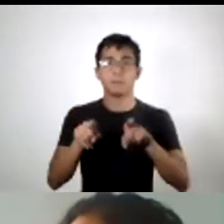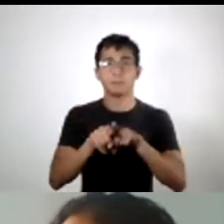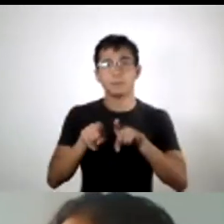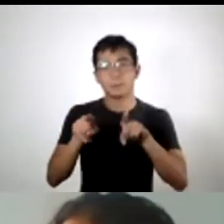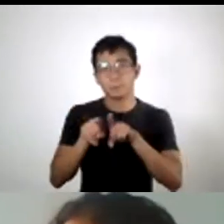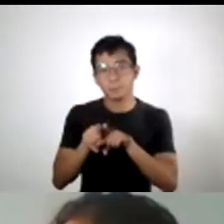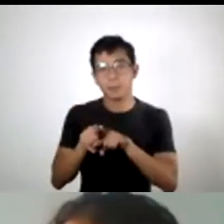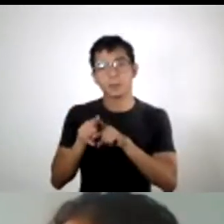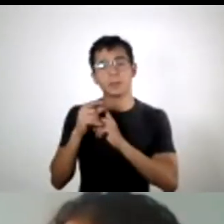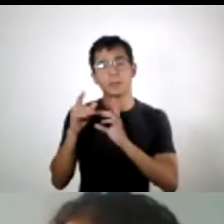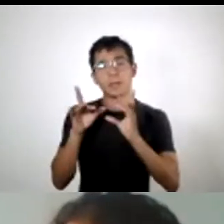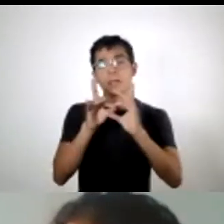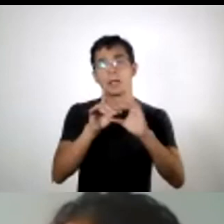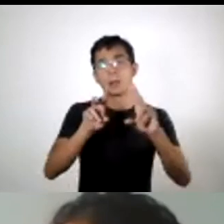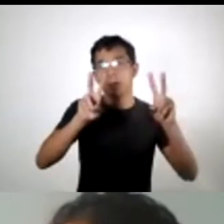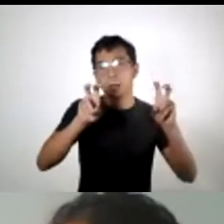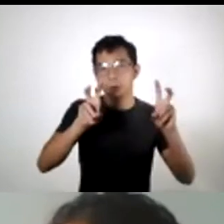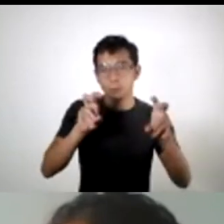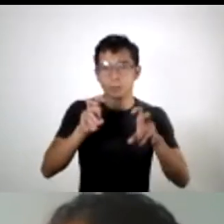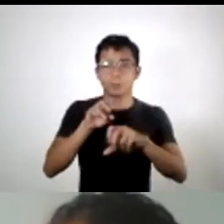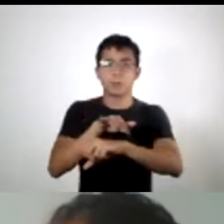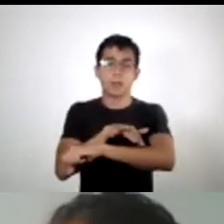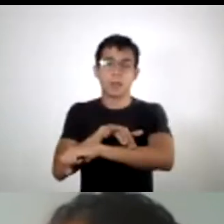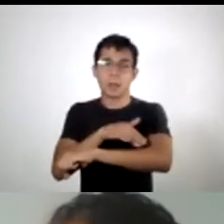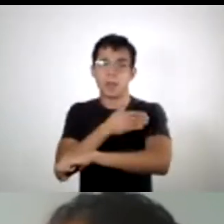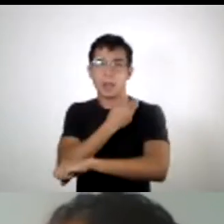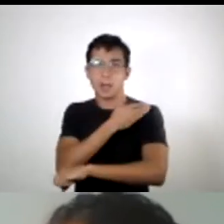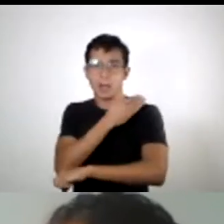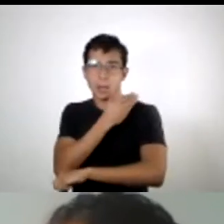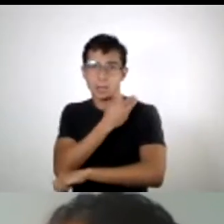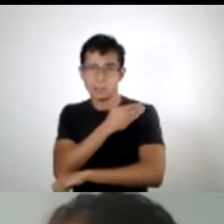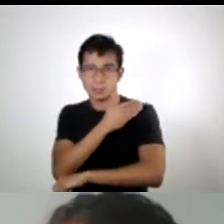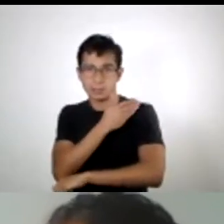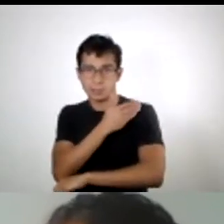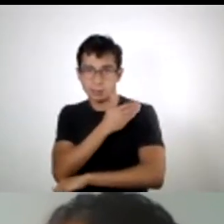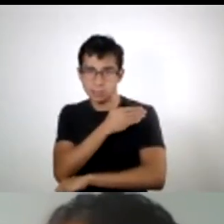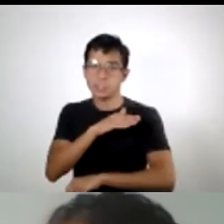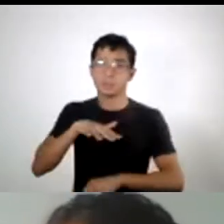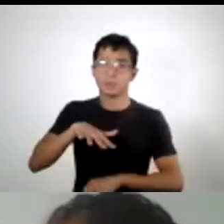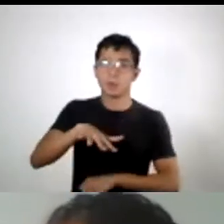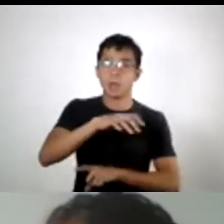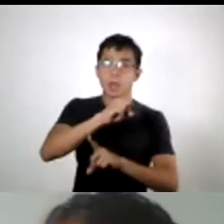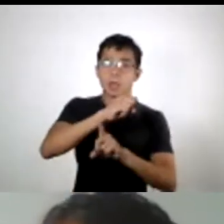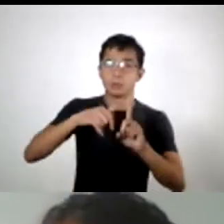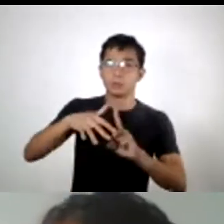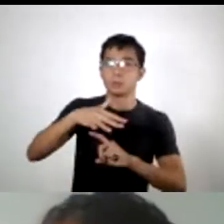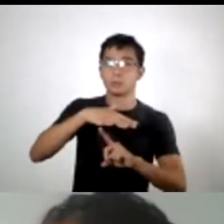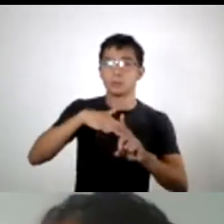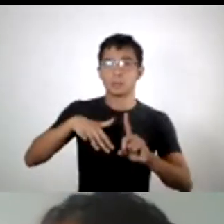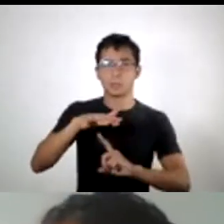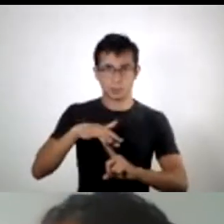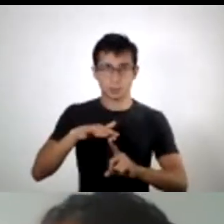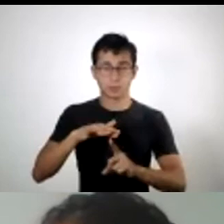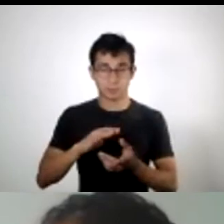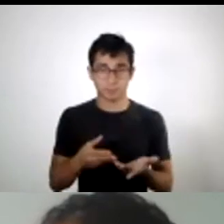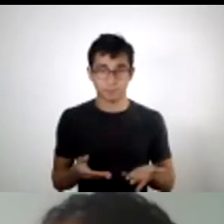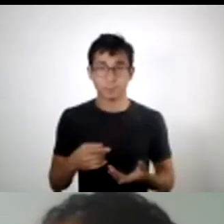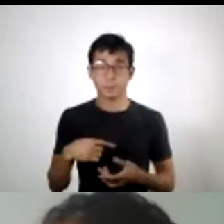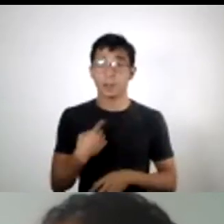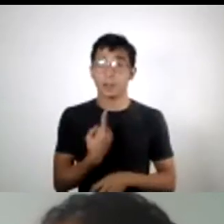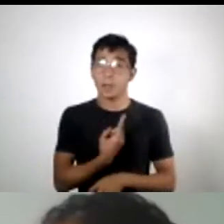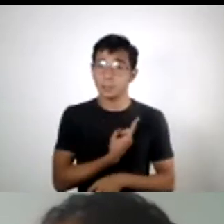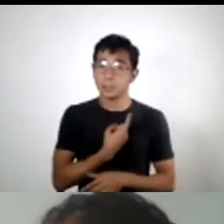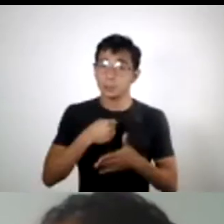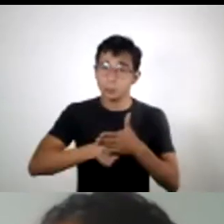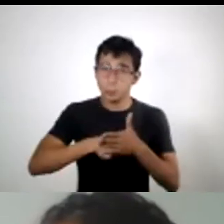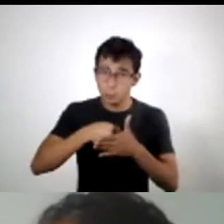do racismo epistemológico, mas também com esse olhar territorial, né? Então, o saber, a gente ainda luta